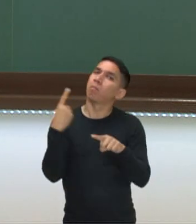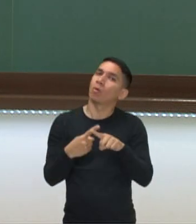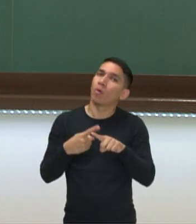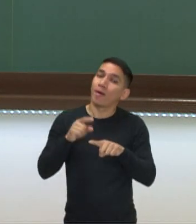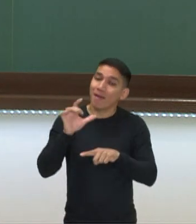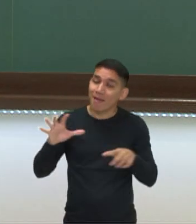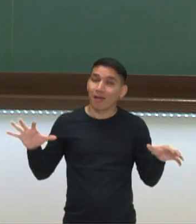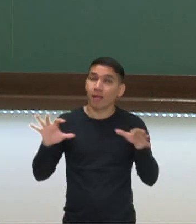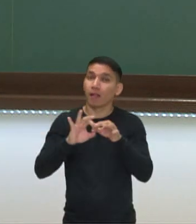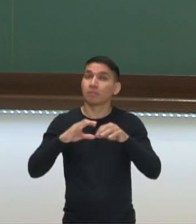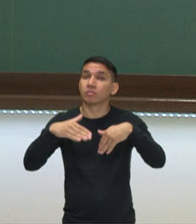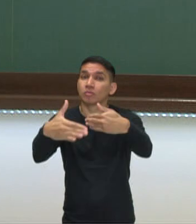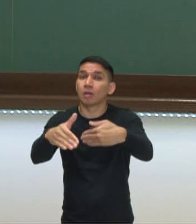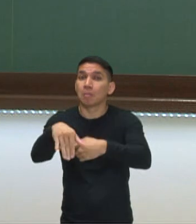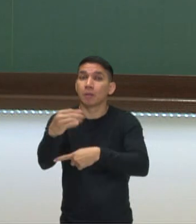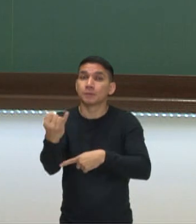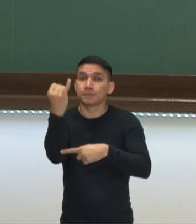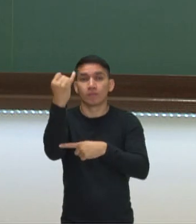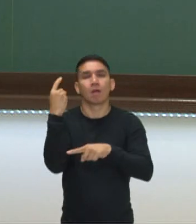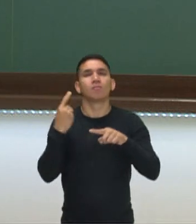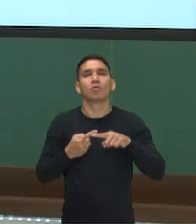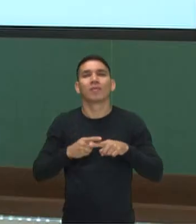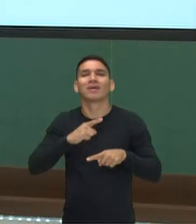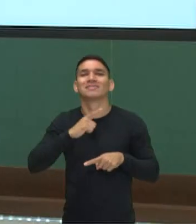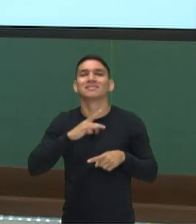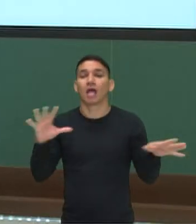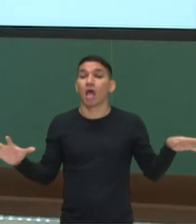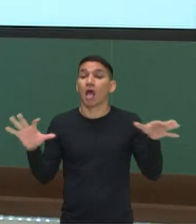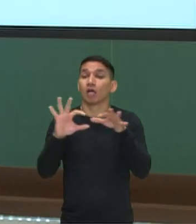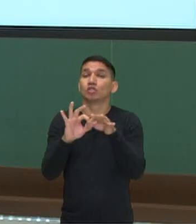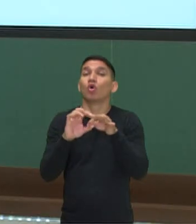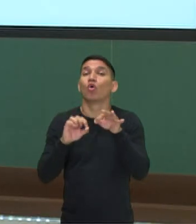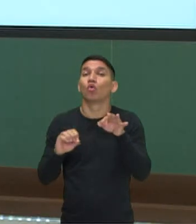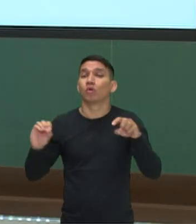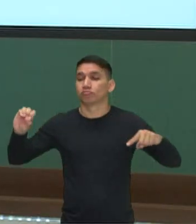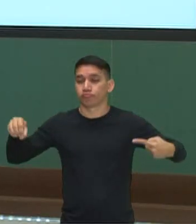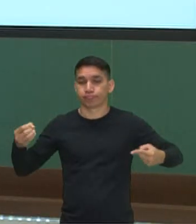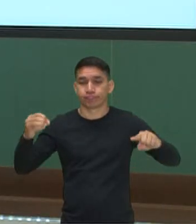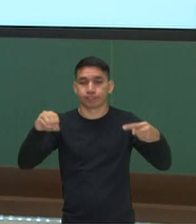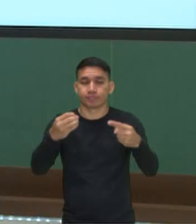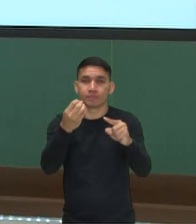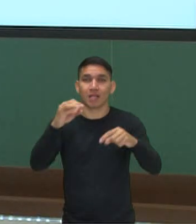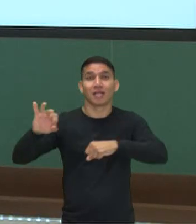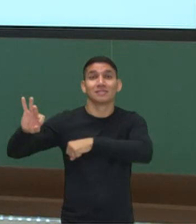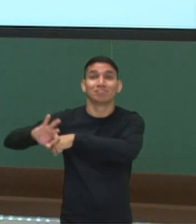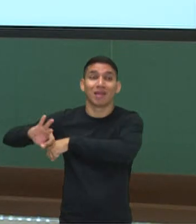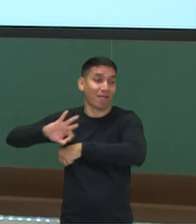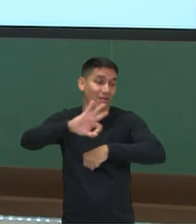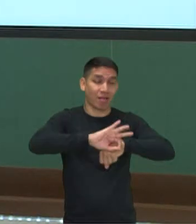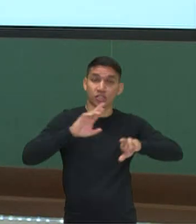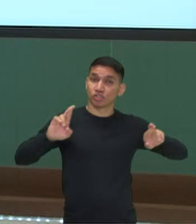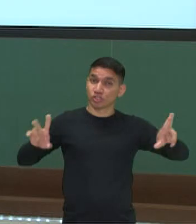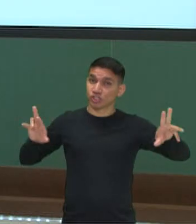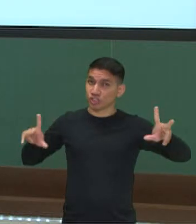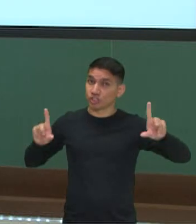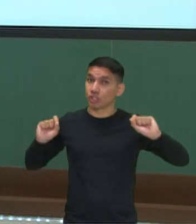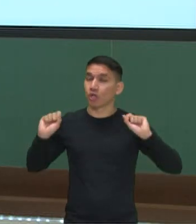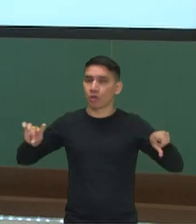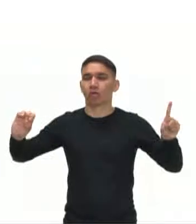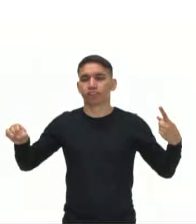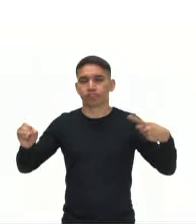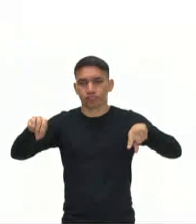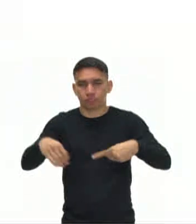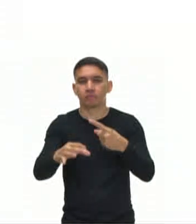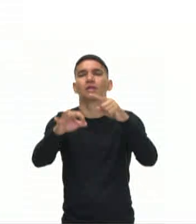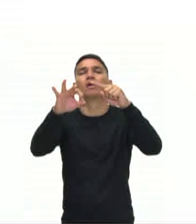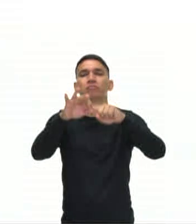esse processo? Porque é ela que envolve a união de gametas, de células diferentes e,